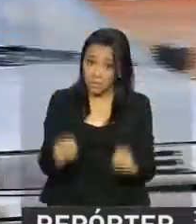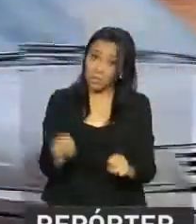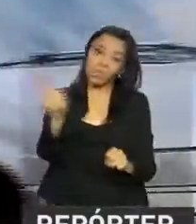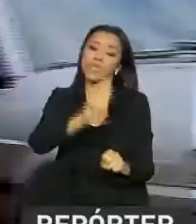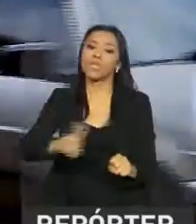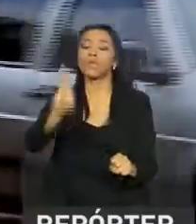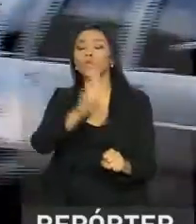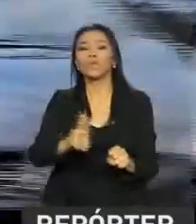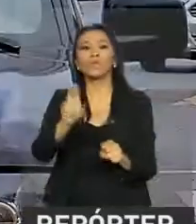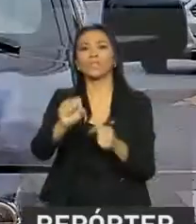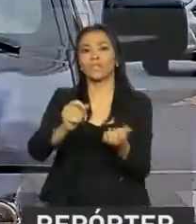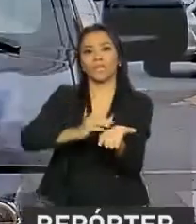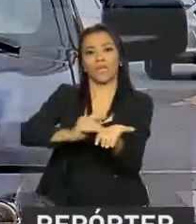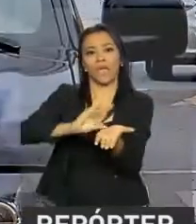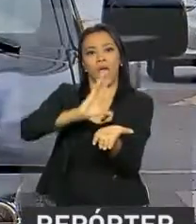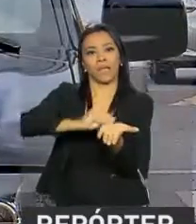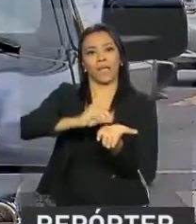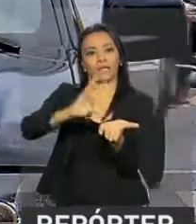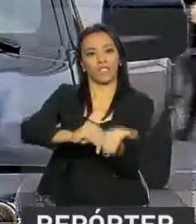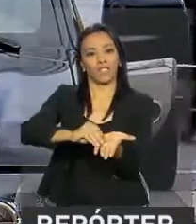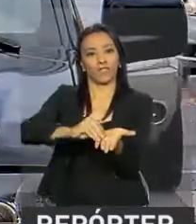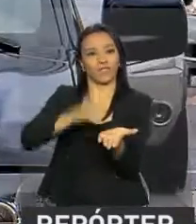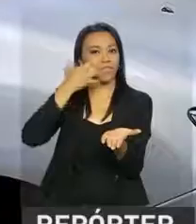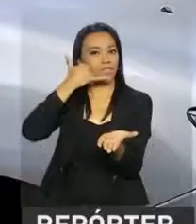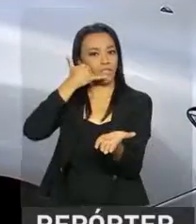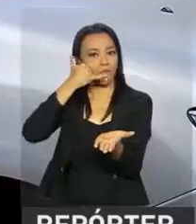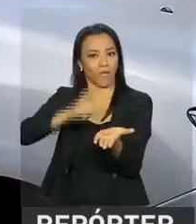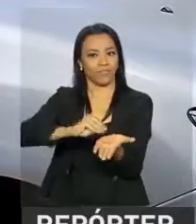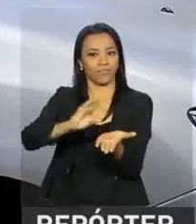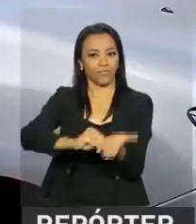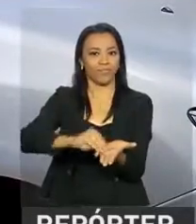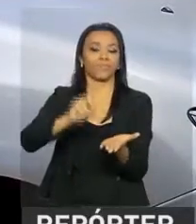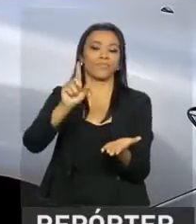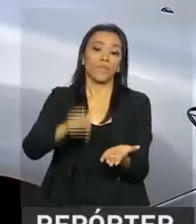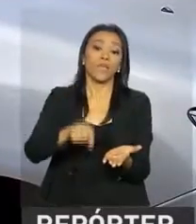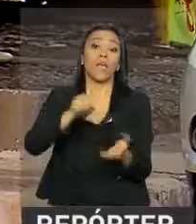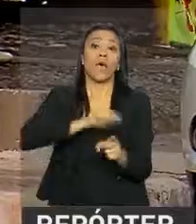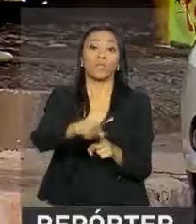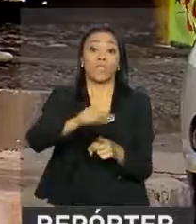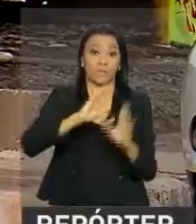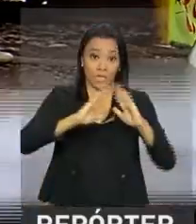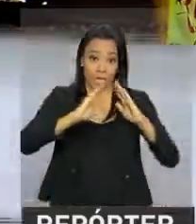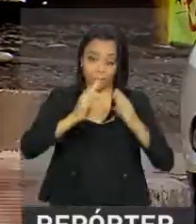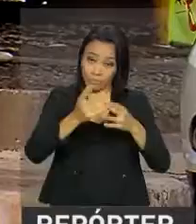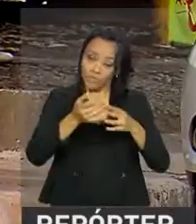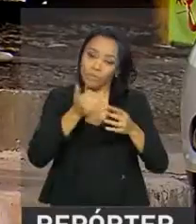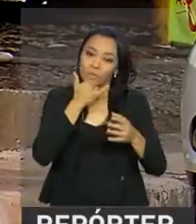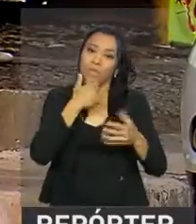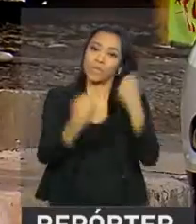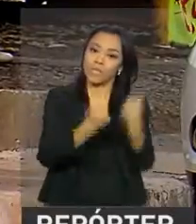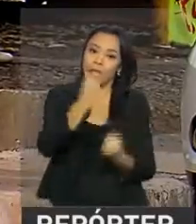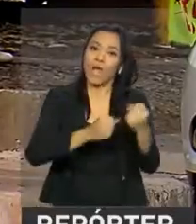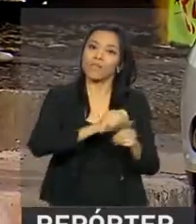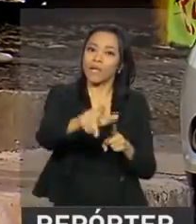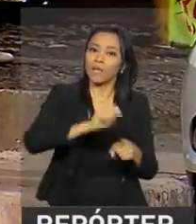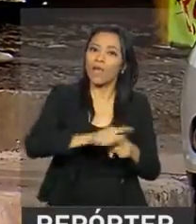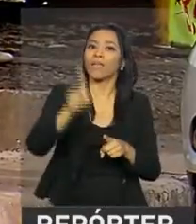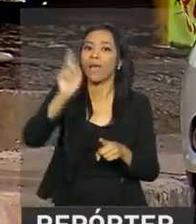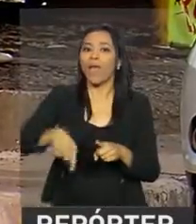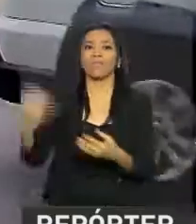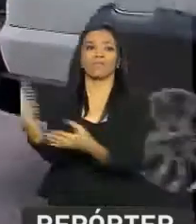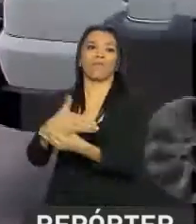aplicativo de celular para transportar pessoas os carros alugados vão dar lugar aos táxis a